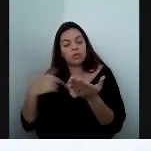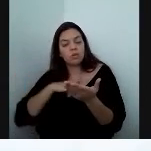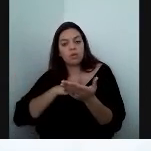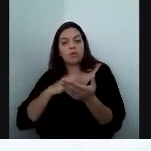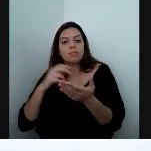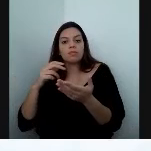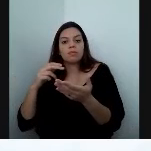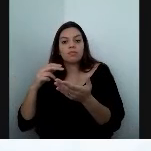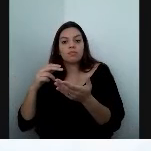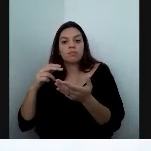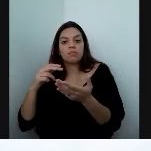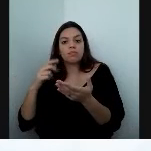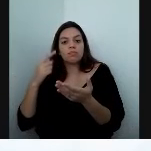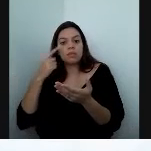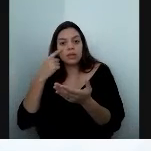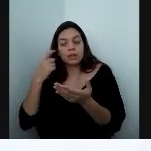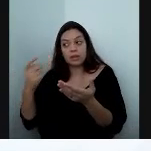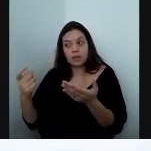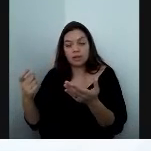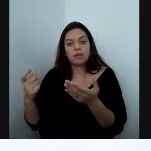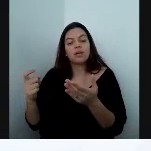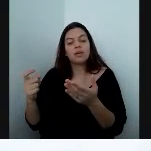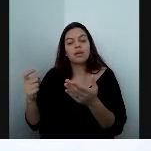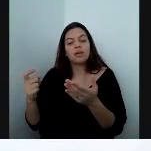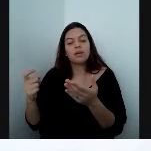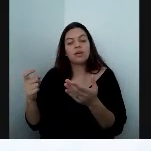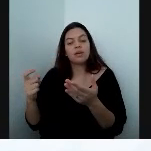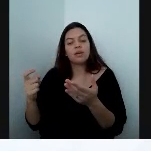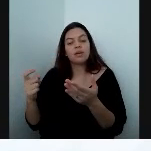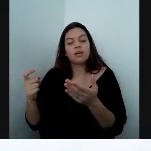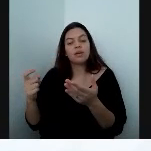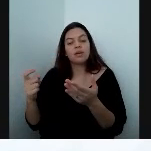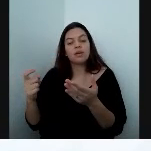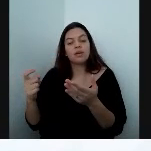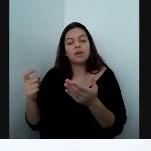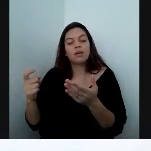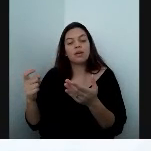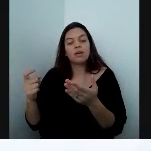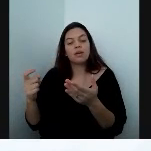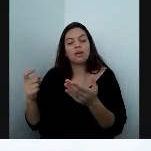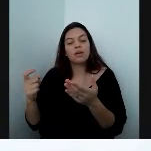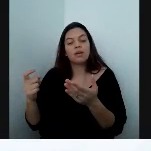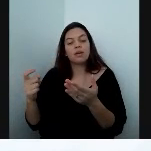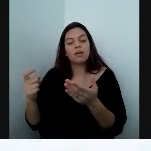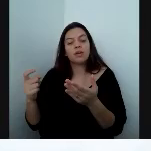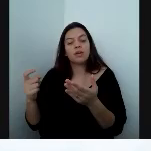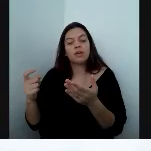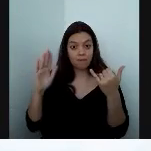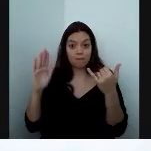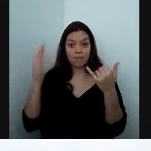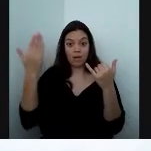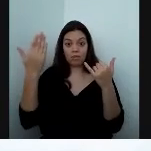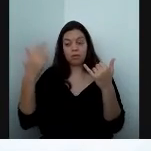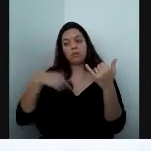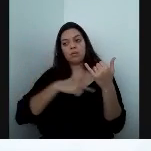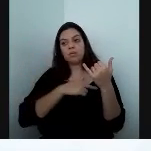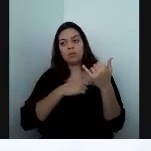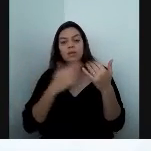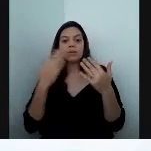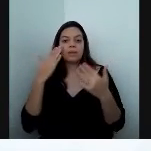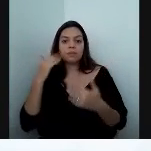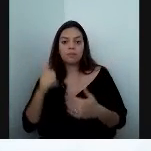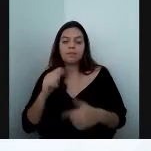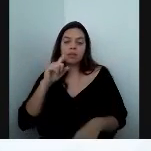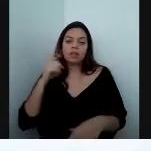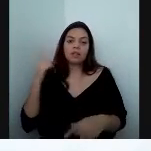trabalhador tenha essa informação direto de quem está aqui, que se importa com eles, que é o caso do Diese, DIAP, enfim, e